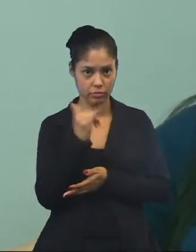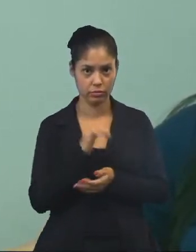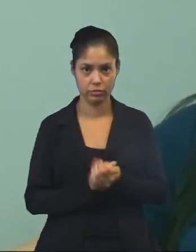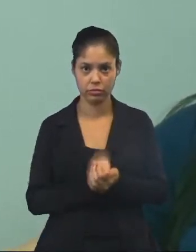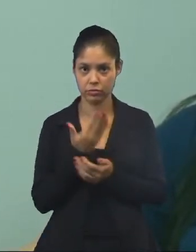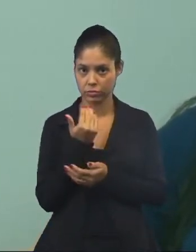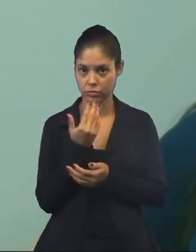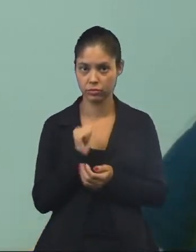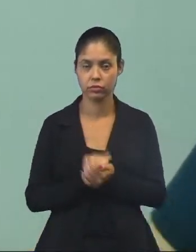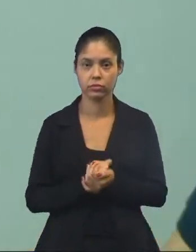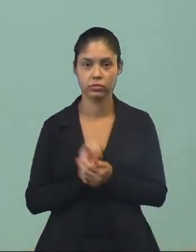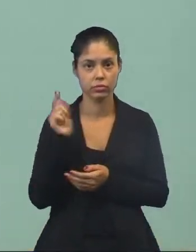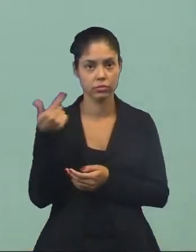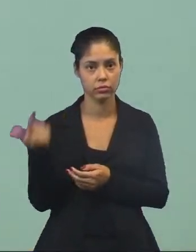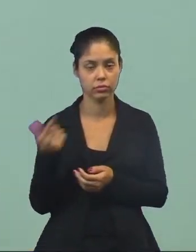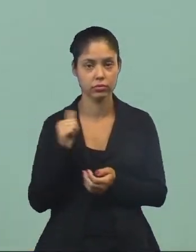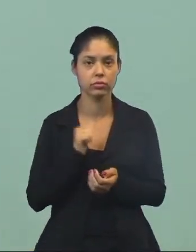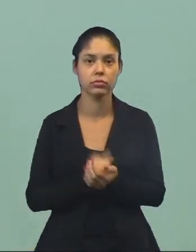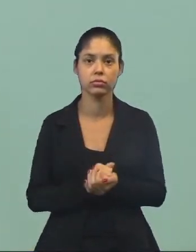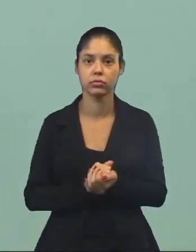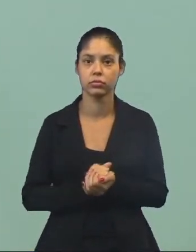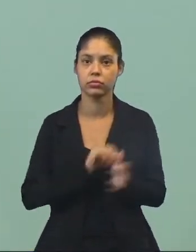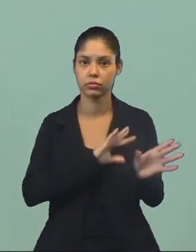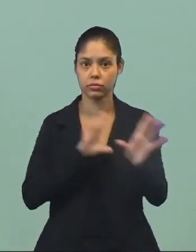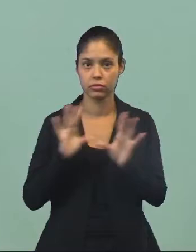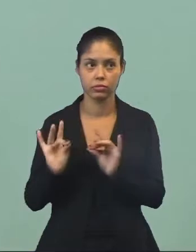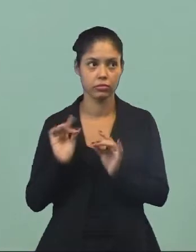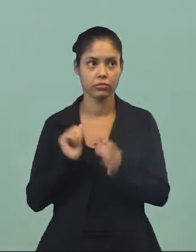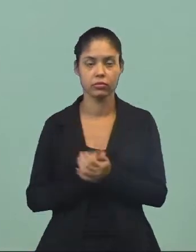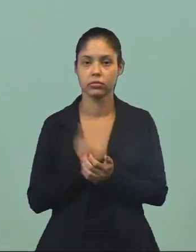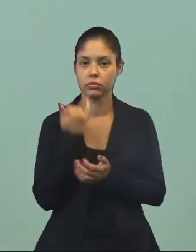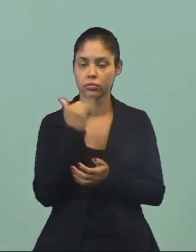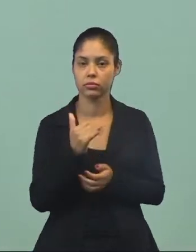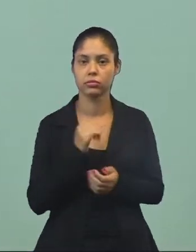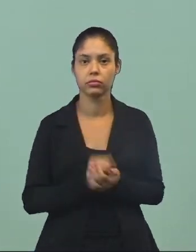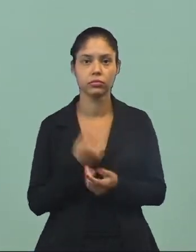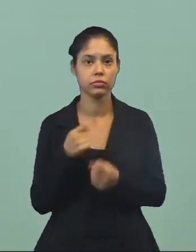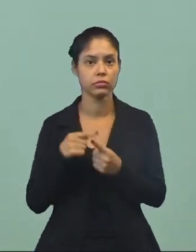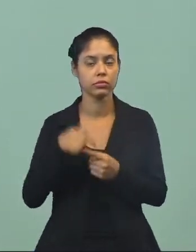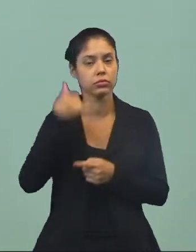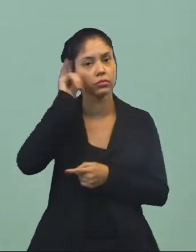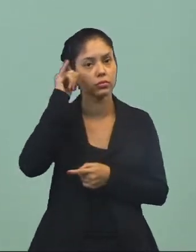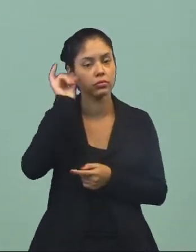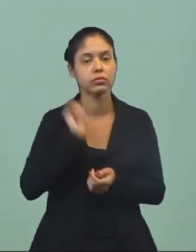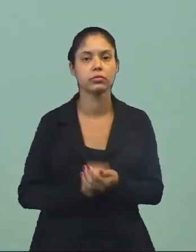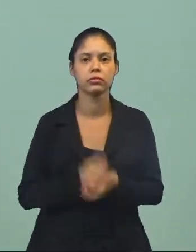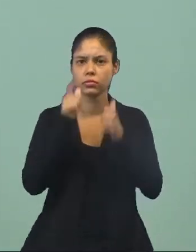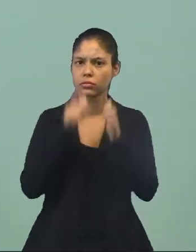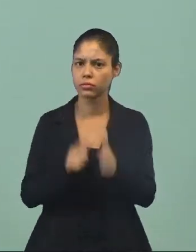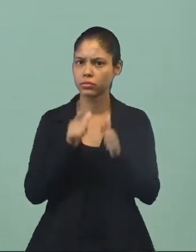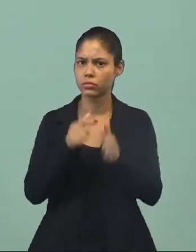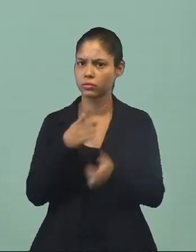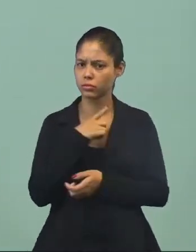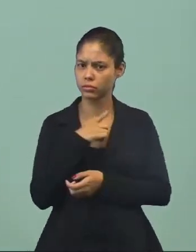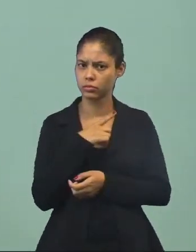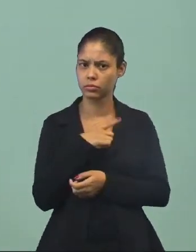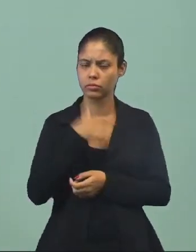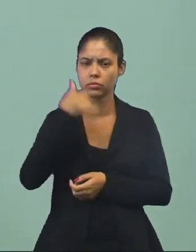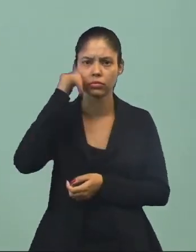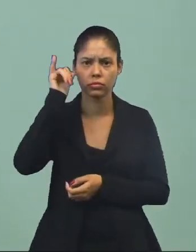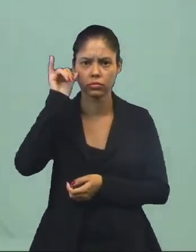alimento, que, por outro lado, ele traz energia por causa do gado, vem do gado. Mas da onde o gado obtém